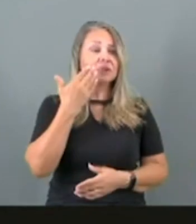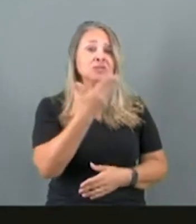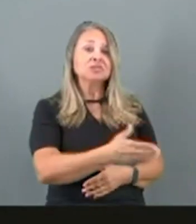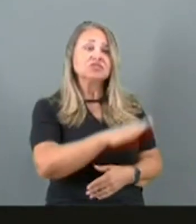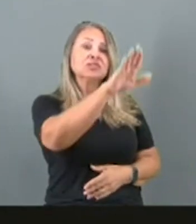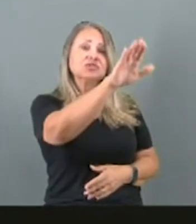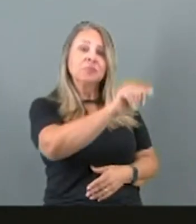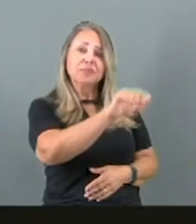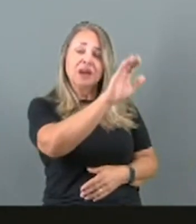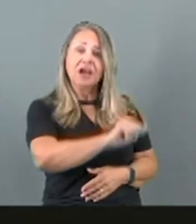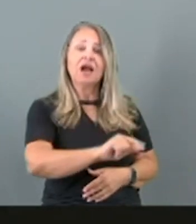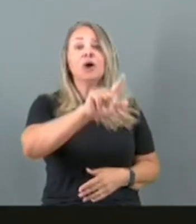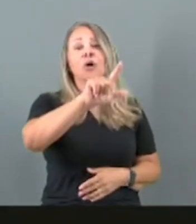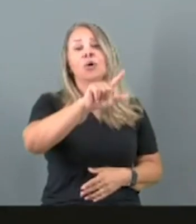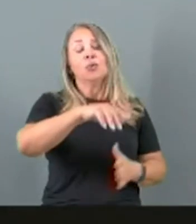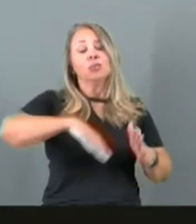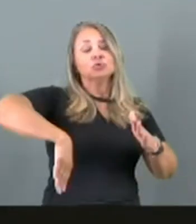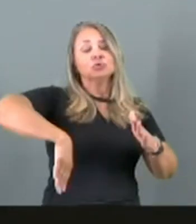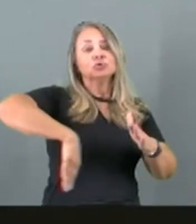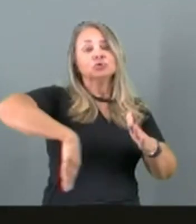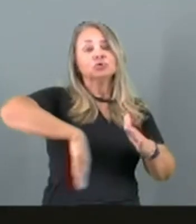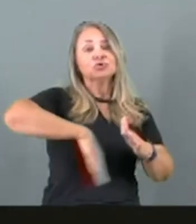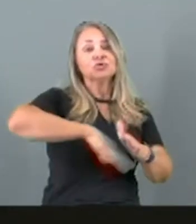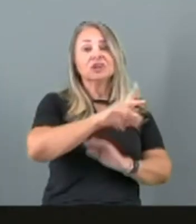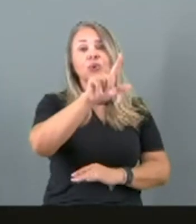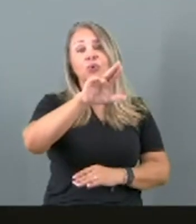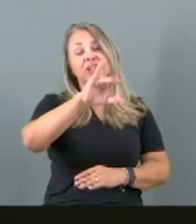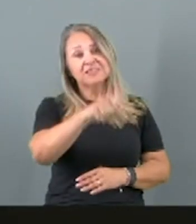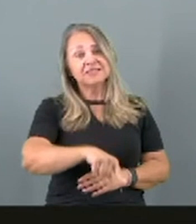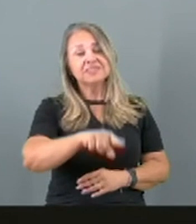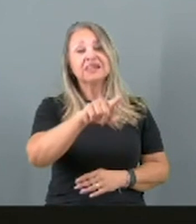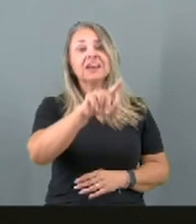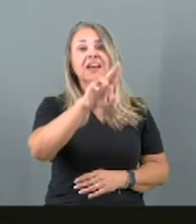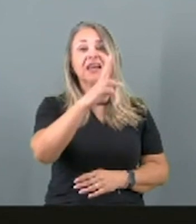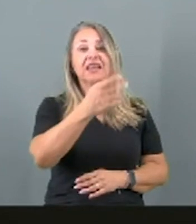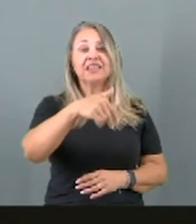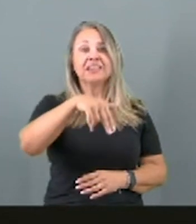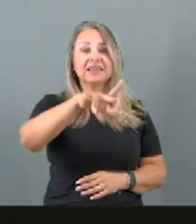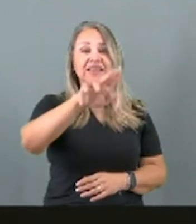luí Henrique do Botafogo or de novo T do